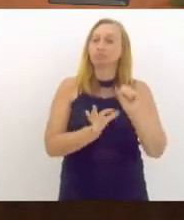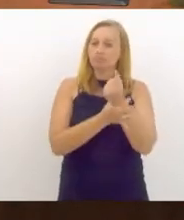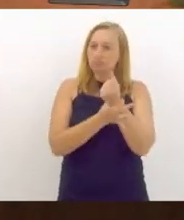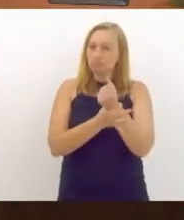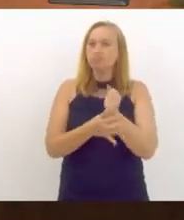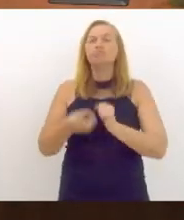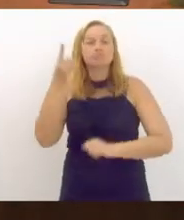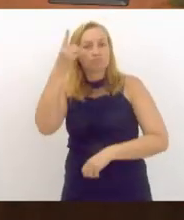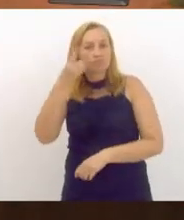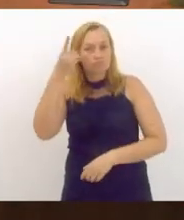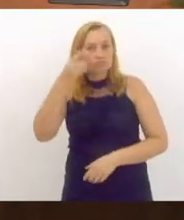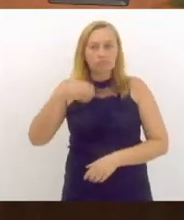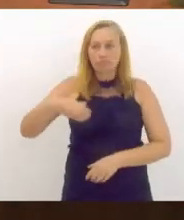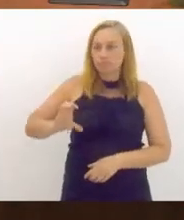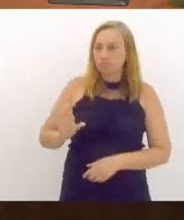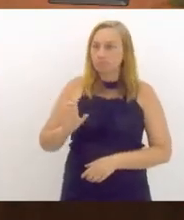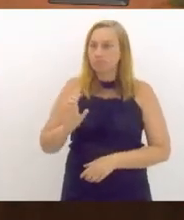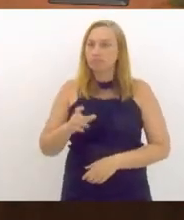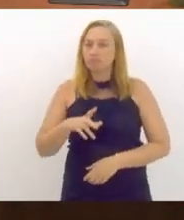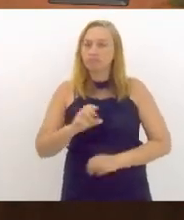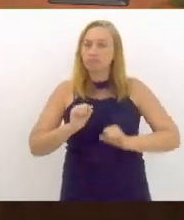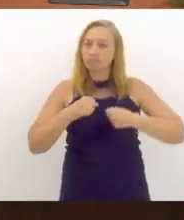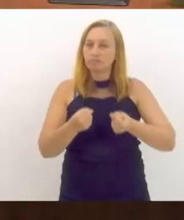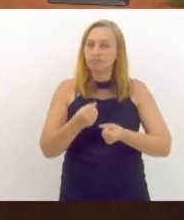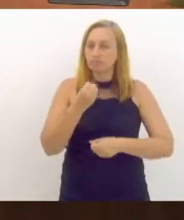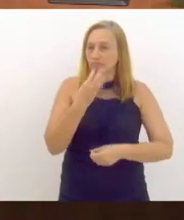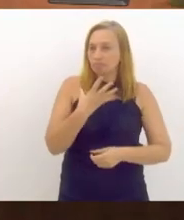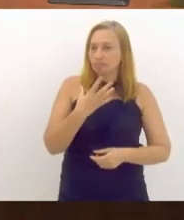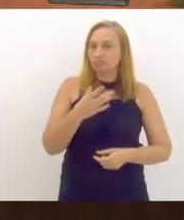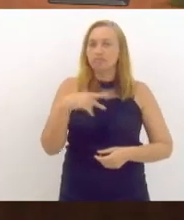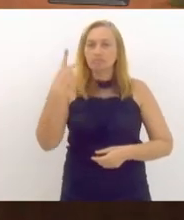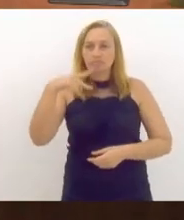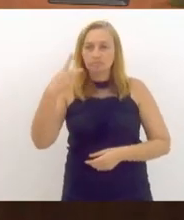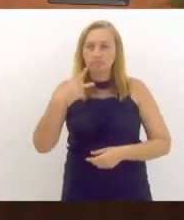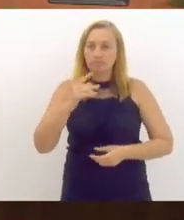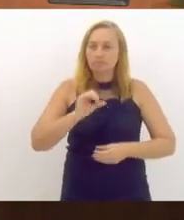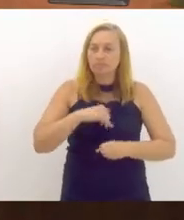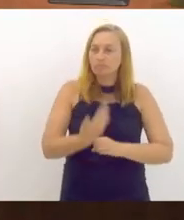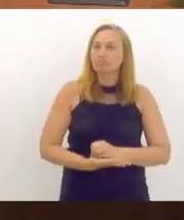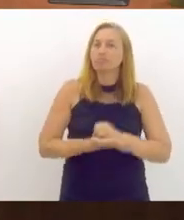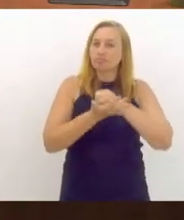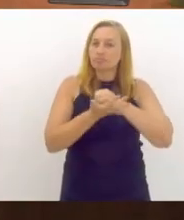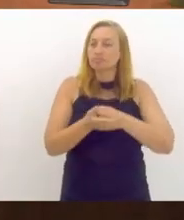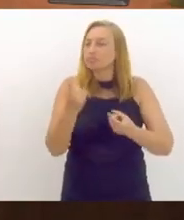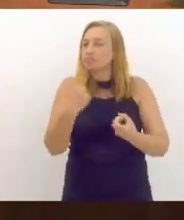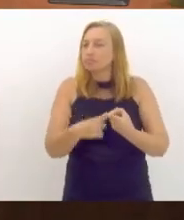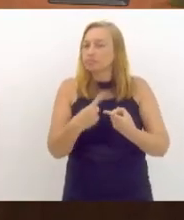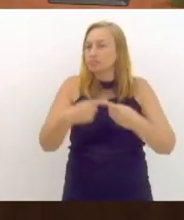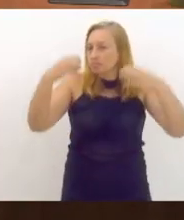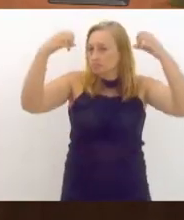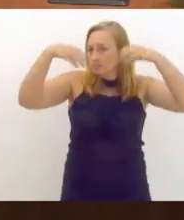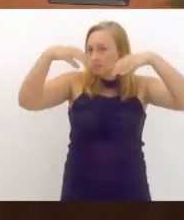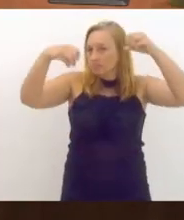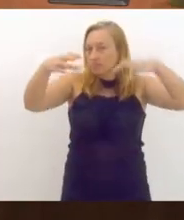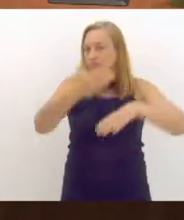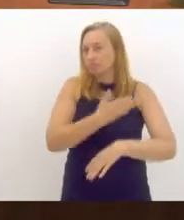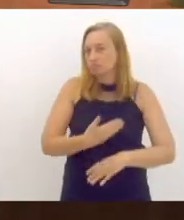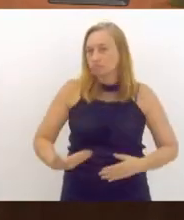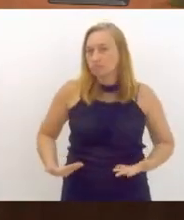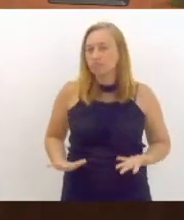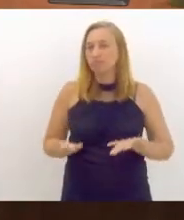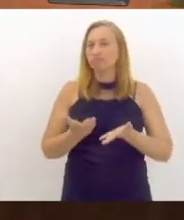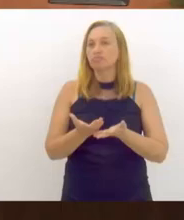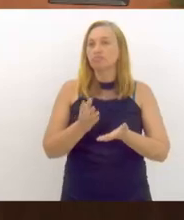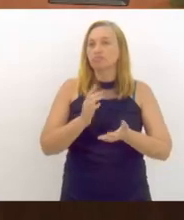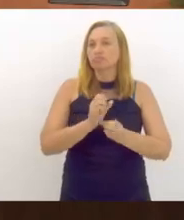como o deputado Carlos Mink aqui sempre muito bem defende, um item da política de sustentabilidade. Porque a iluminação pública, a cada ano, ela vai